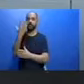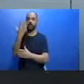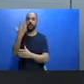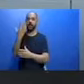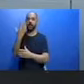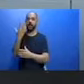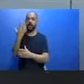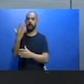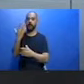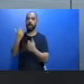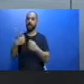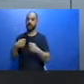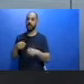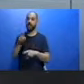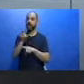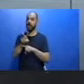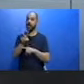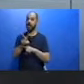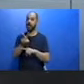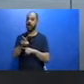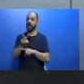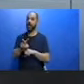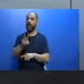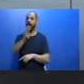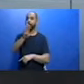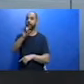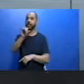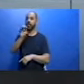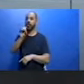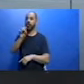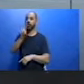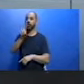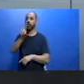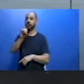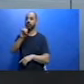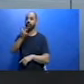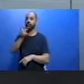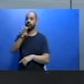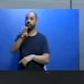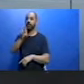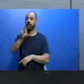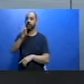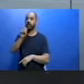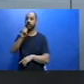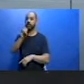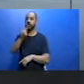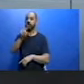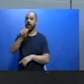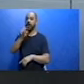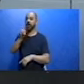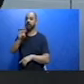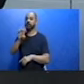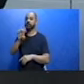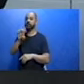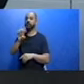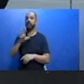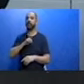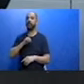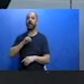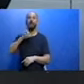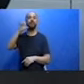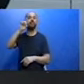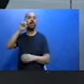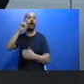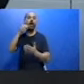tema conservação da biodiversidade que tem até quando pode fazer a inscrição